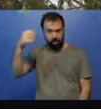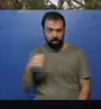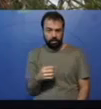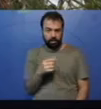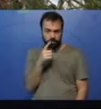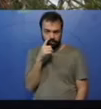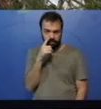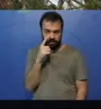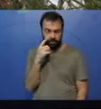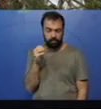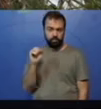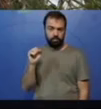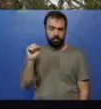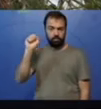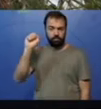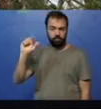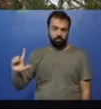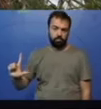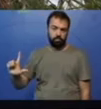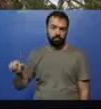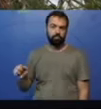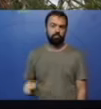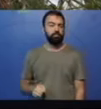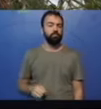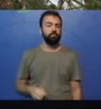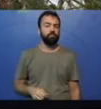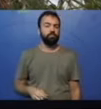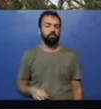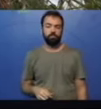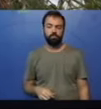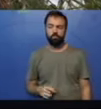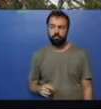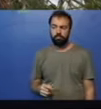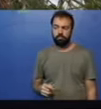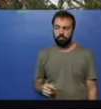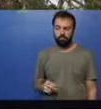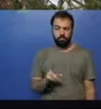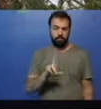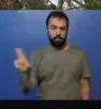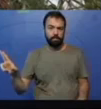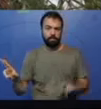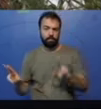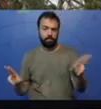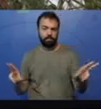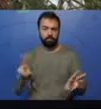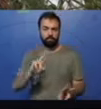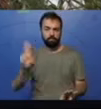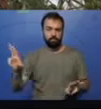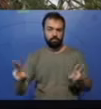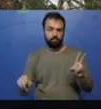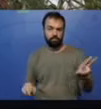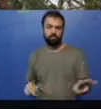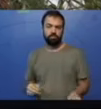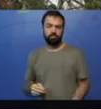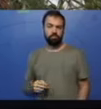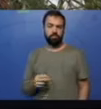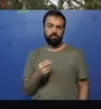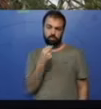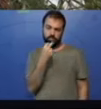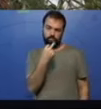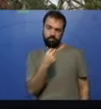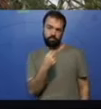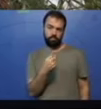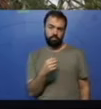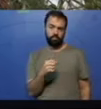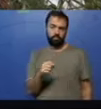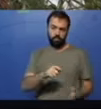referência. O nome dele é Amanita muscaria. Bom, o nome científico das espécies é escrita em latim, que é uma língua morta, é uma